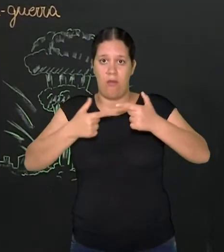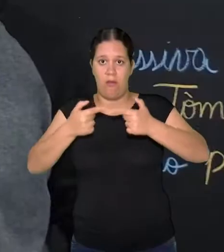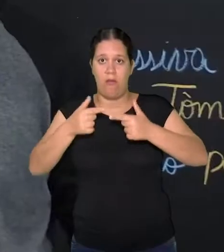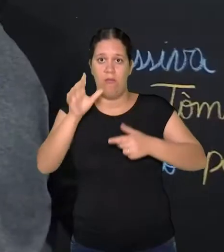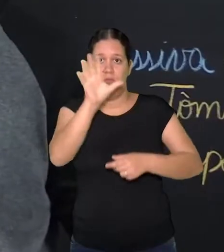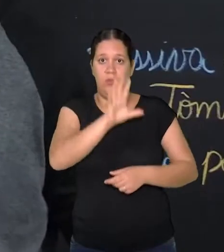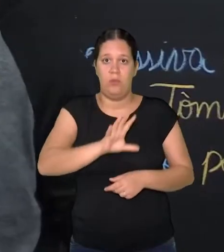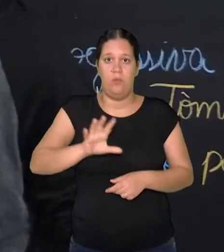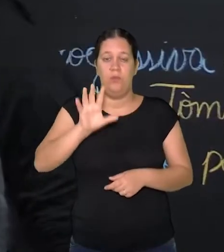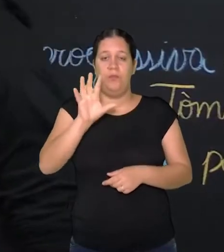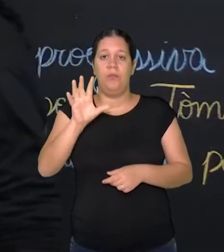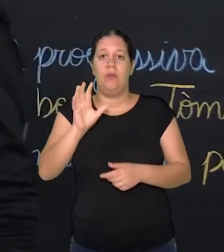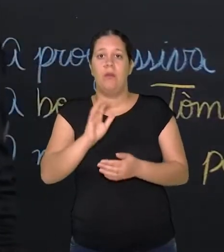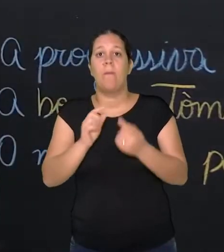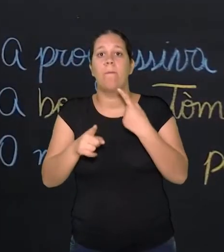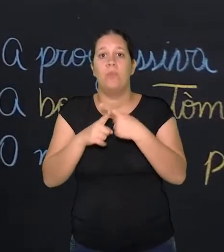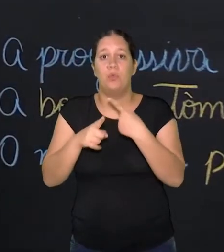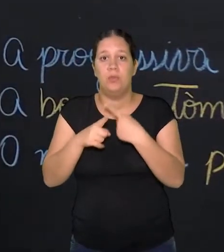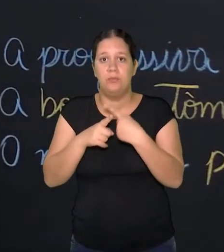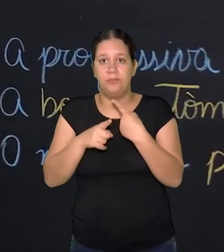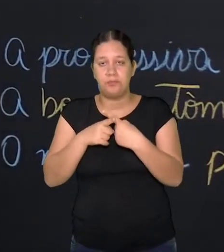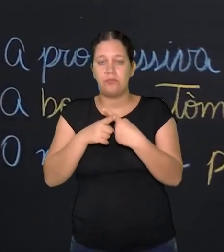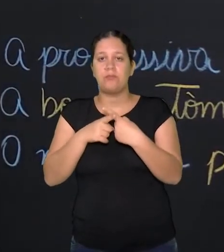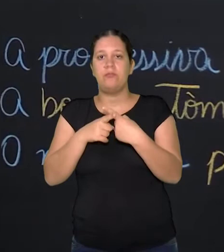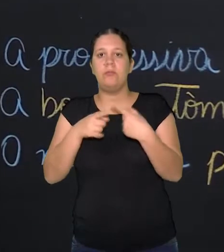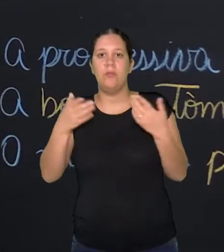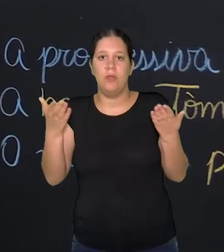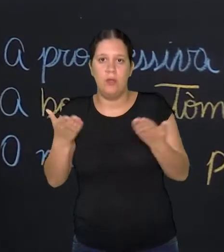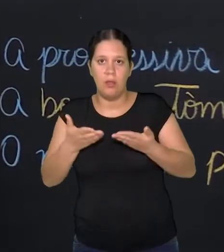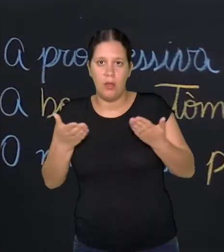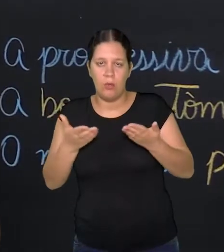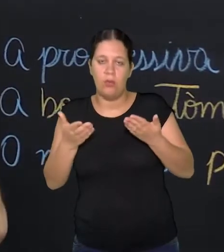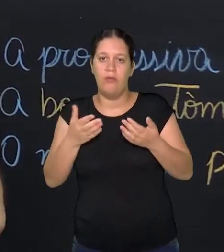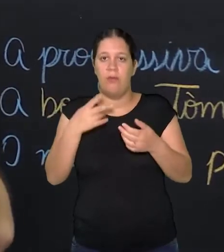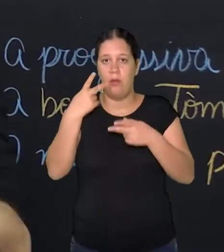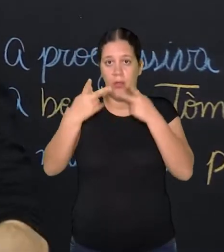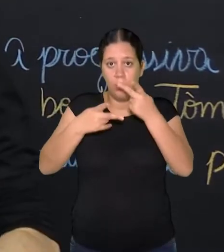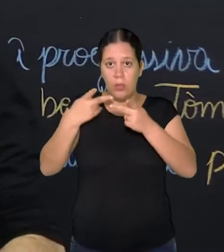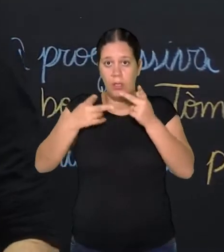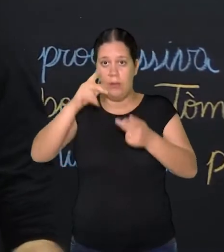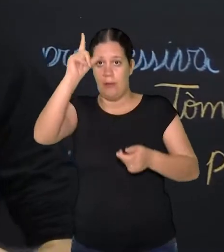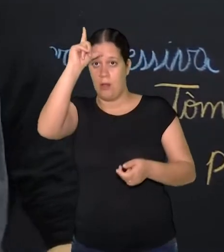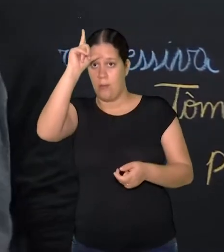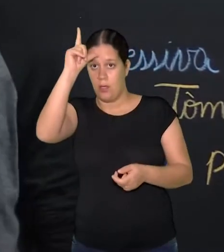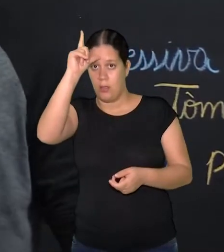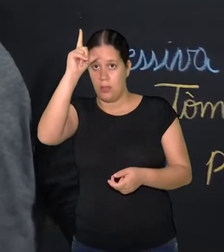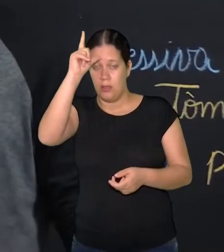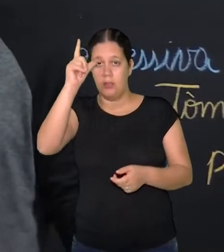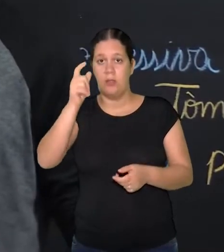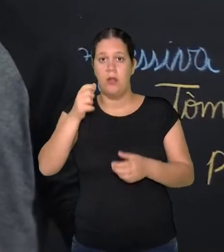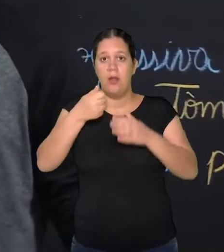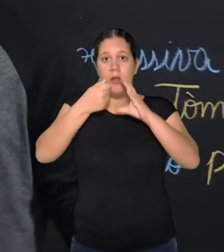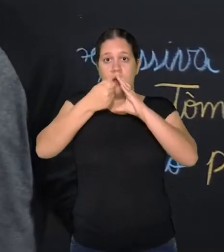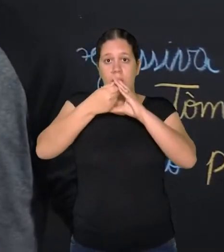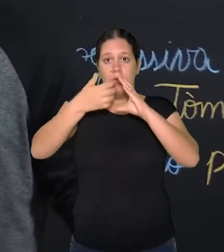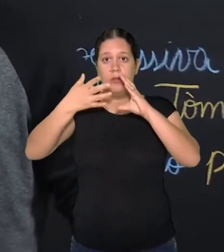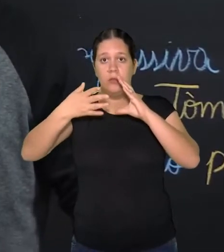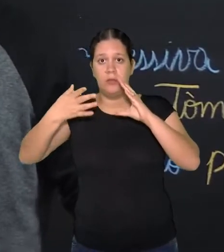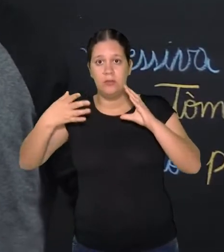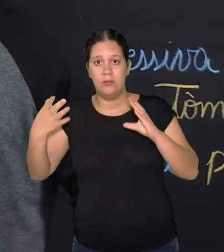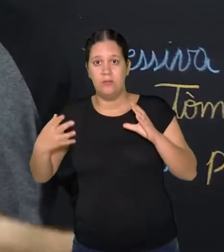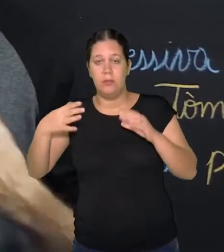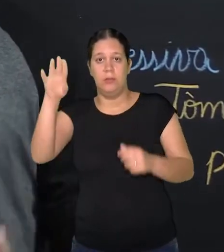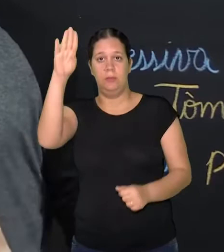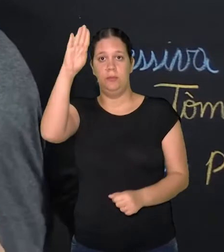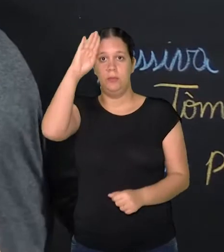Mundial. Por quê? Essas ditaduras, mas aí dando maior destaque para a Alemanha, elas tinham uma característica